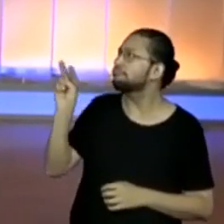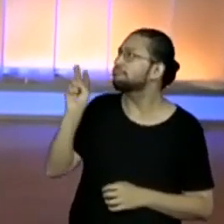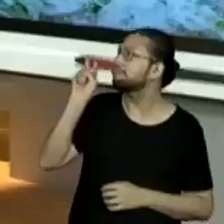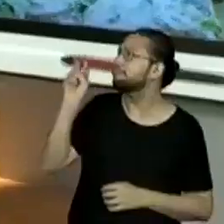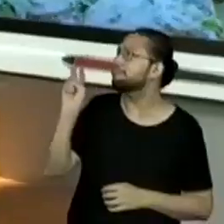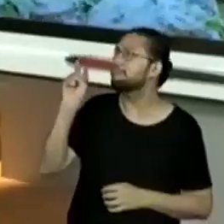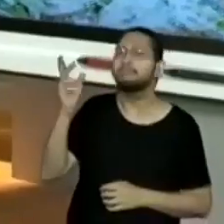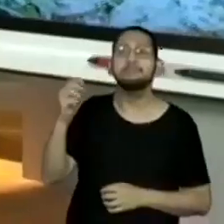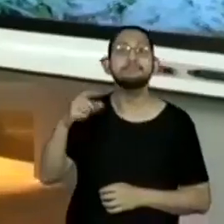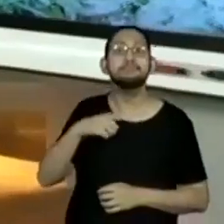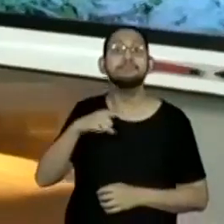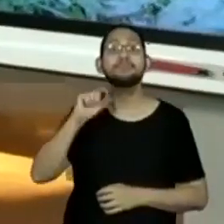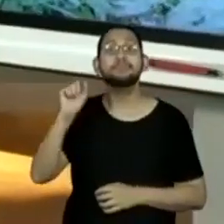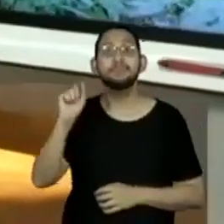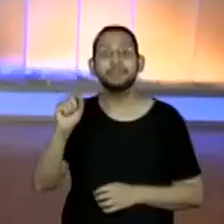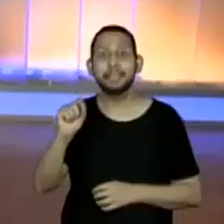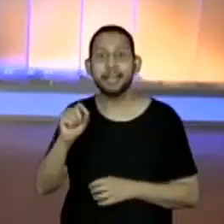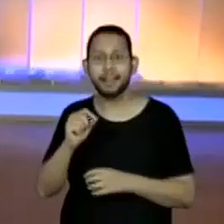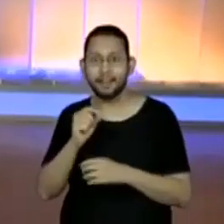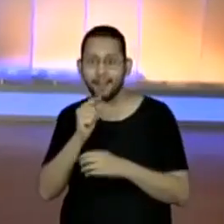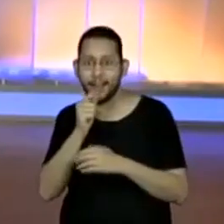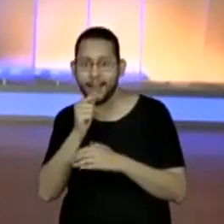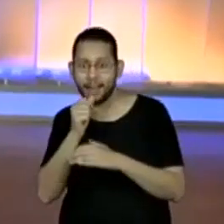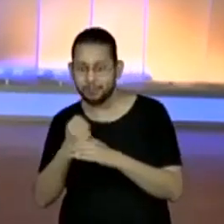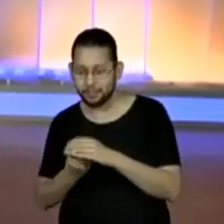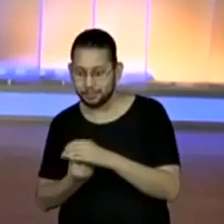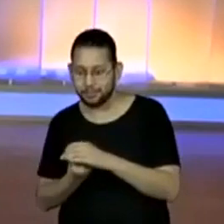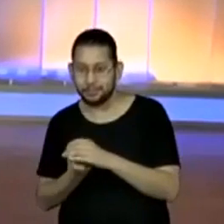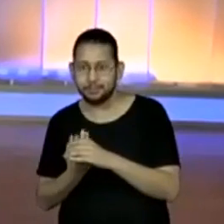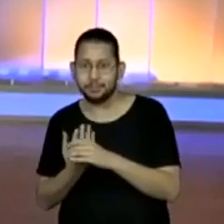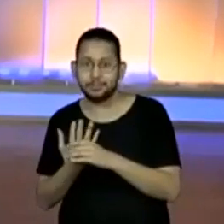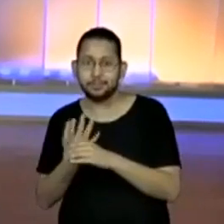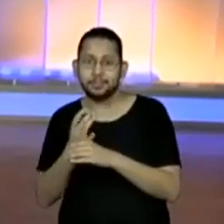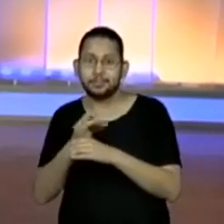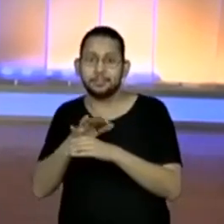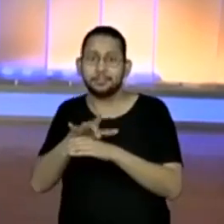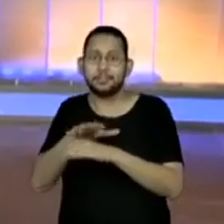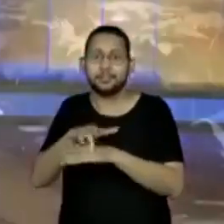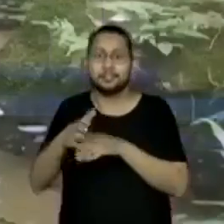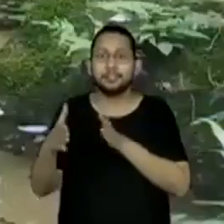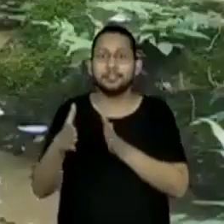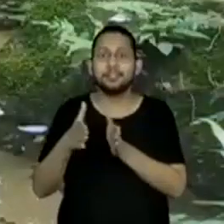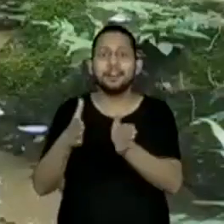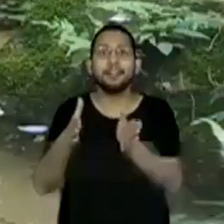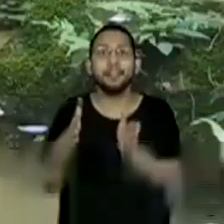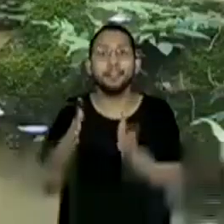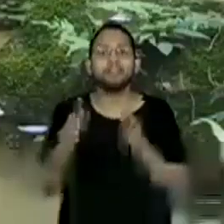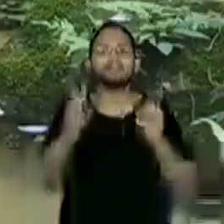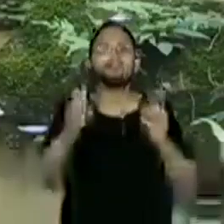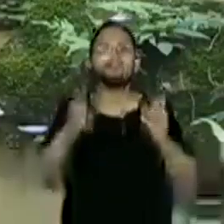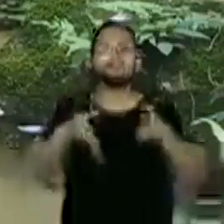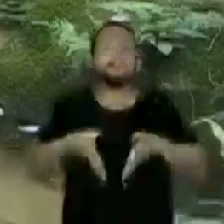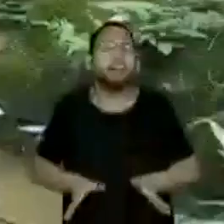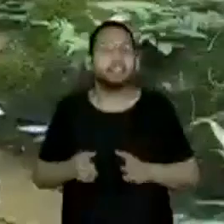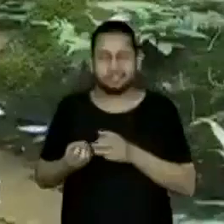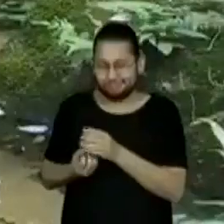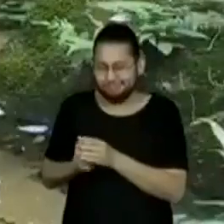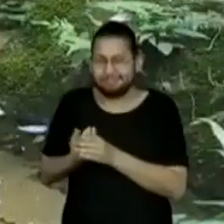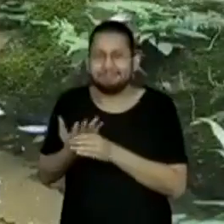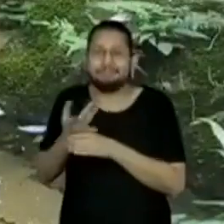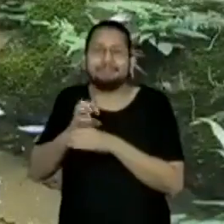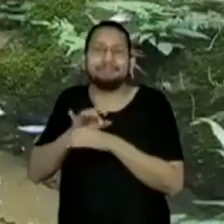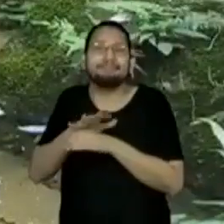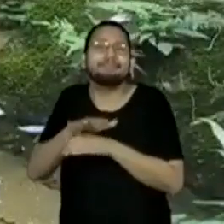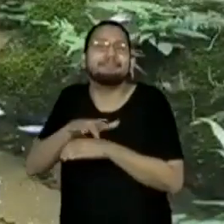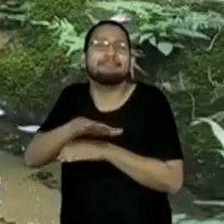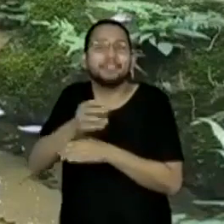a gente tem aí a nascente de um rio. Olha que curioso, a nascente de um rio. E que rio você acha que é este?